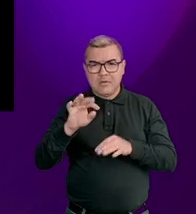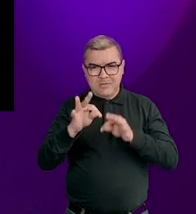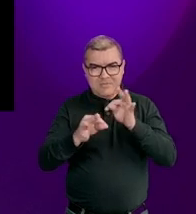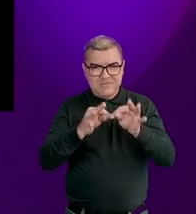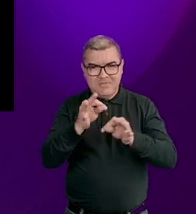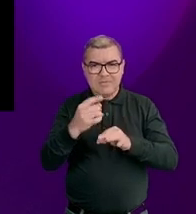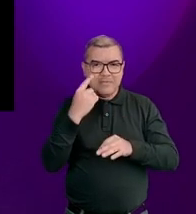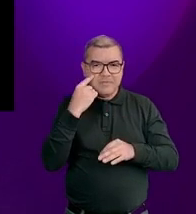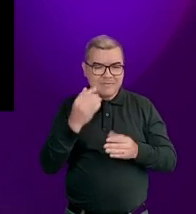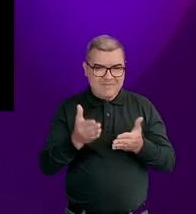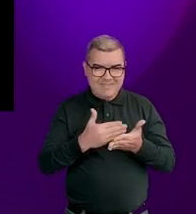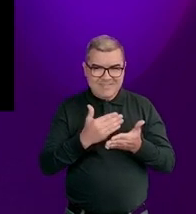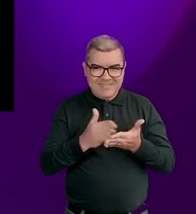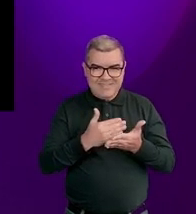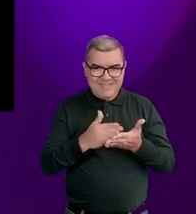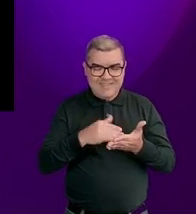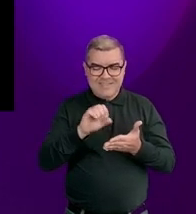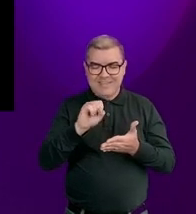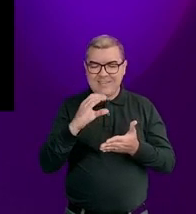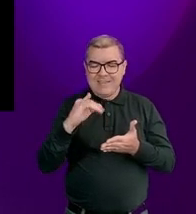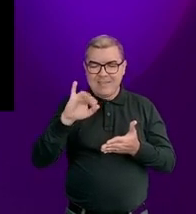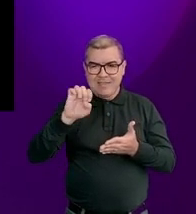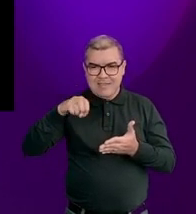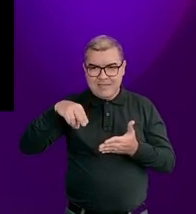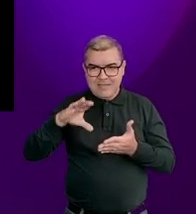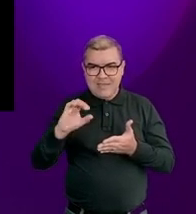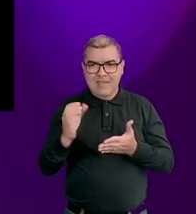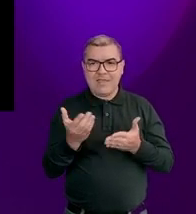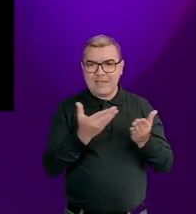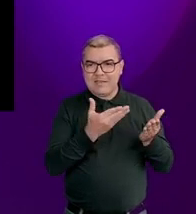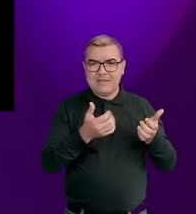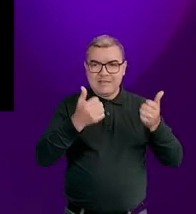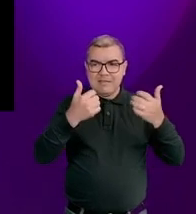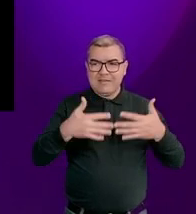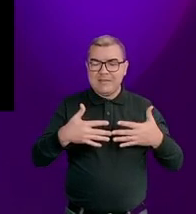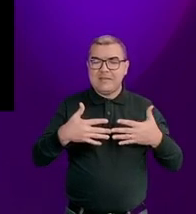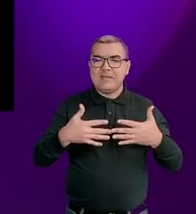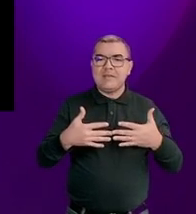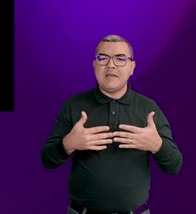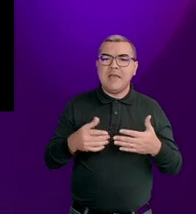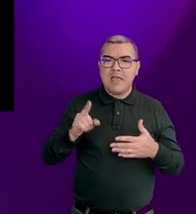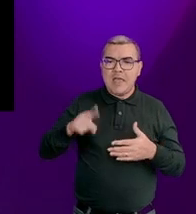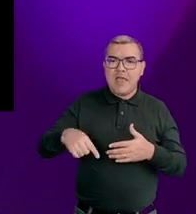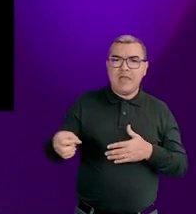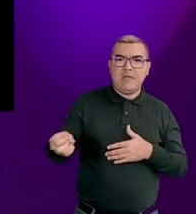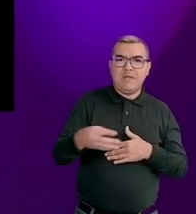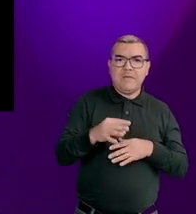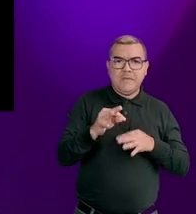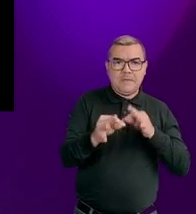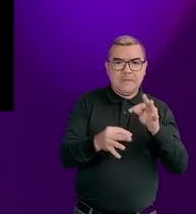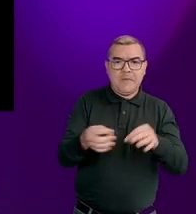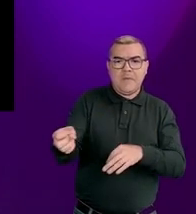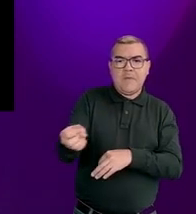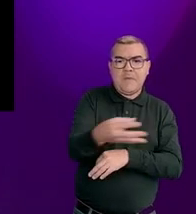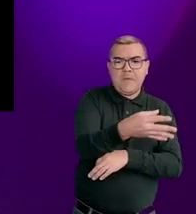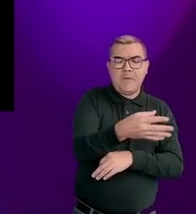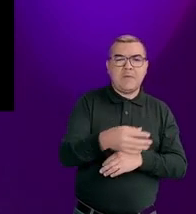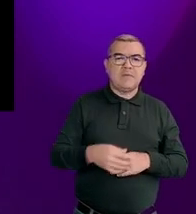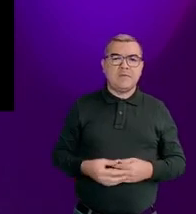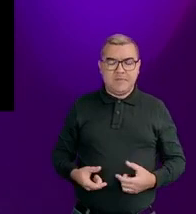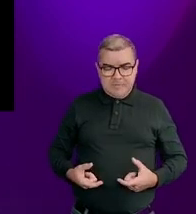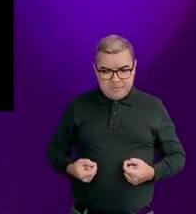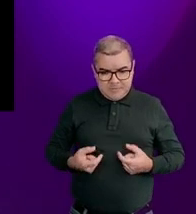de Medicina de 2018, foi reconhecido aí como uma nova fronteira do tratamento do câncer e na